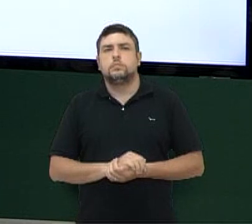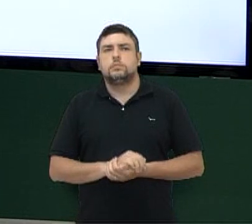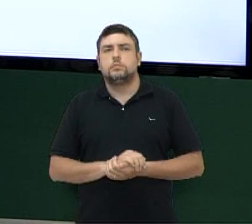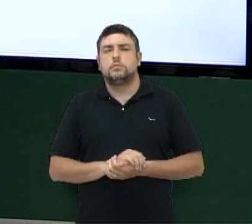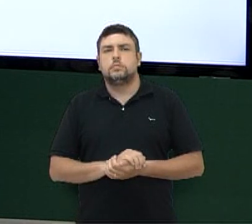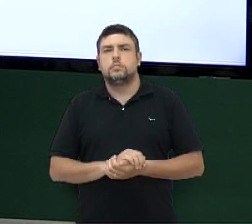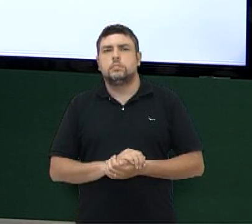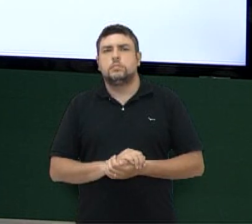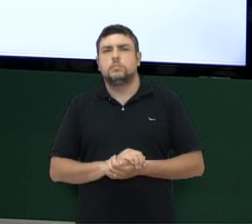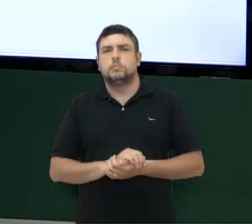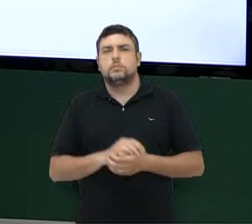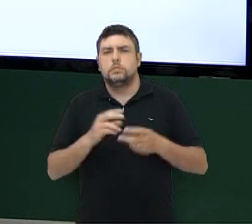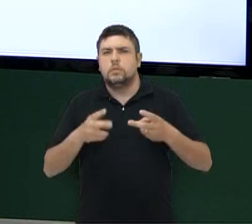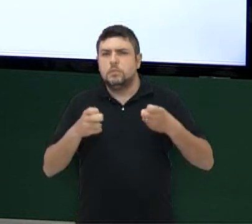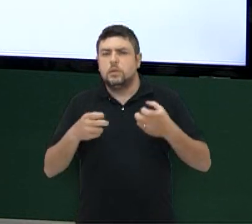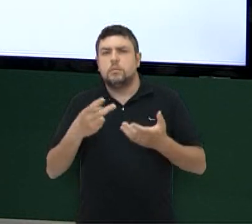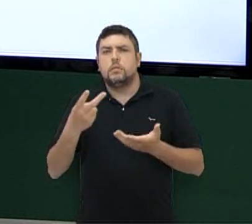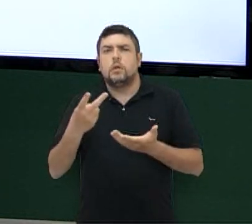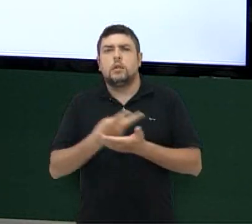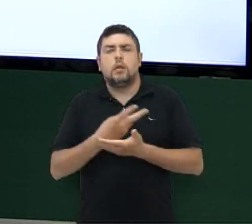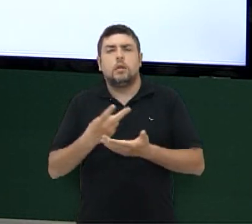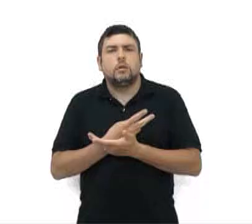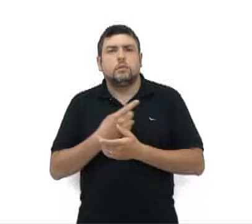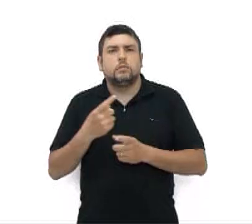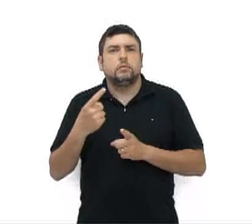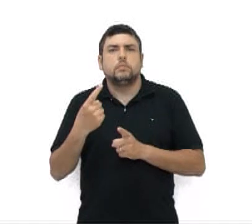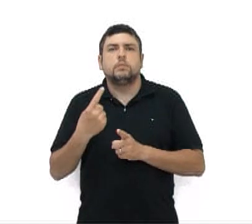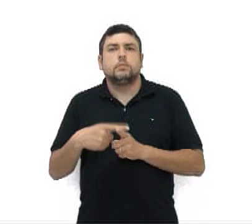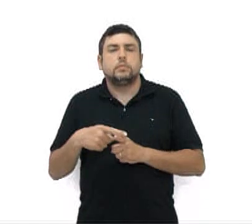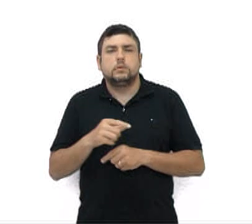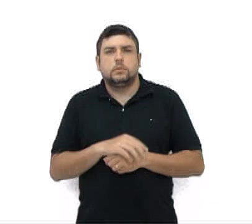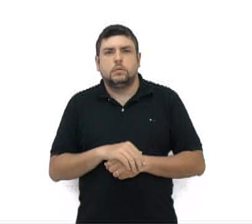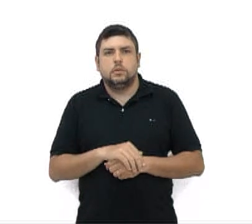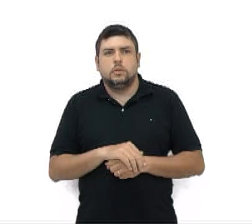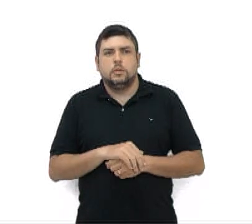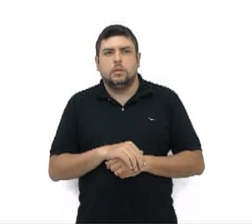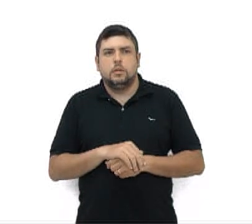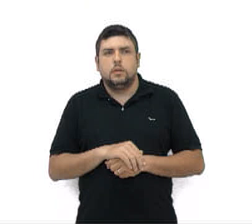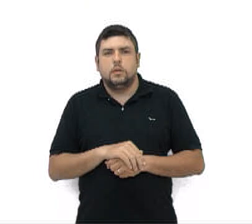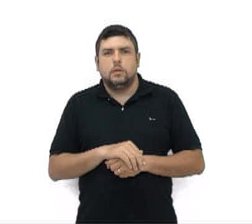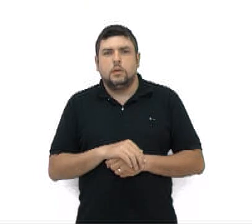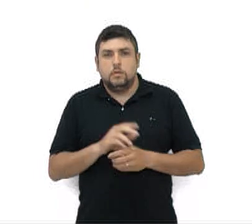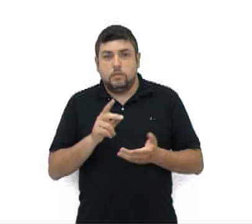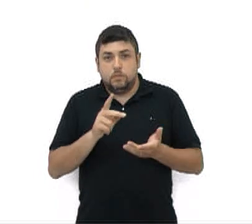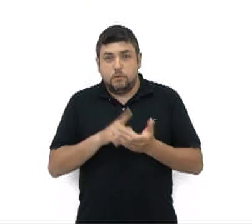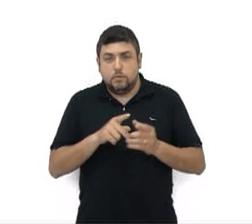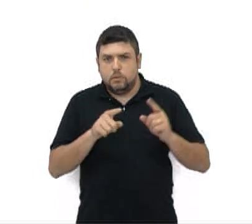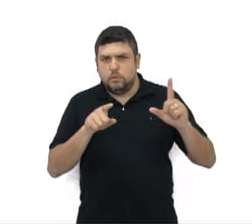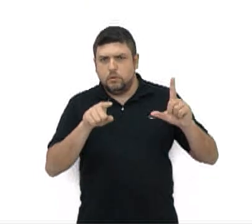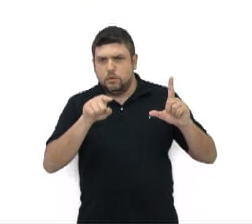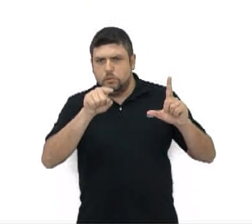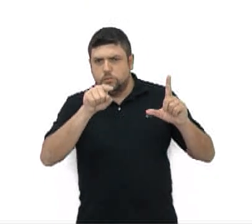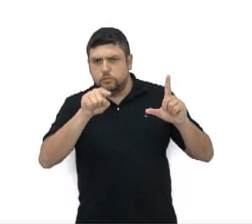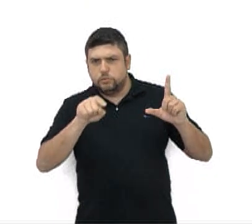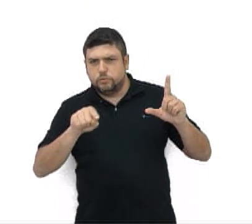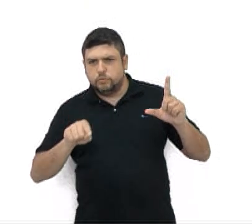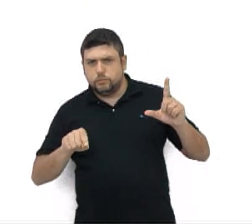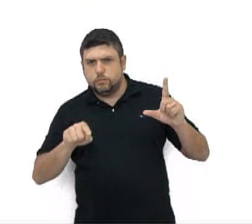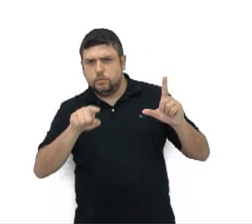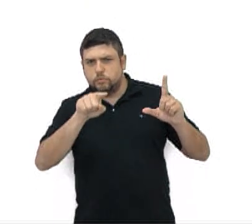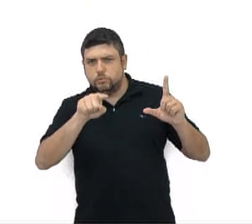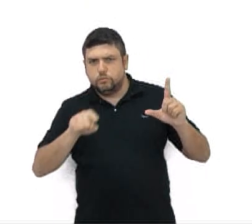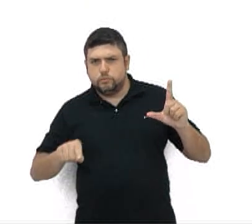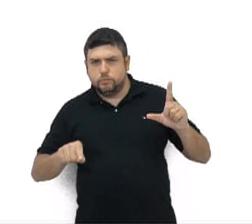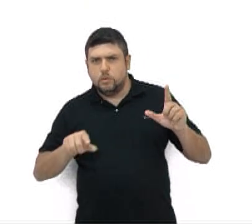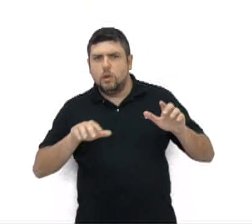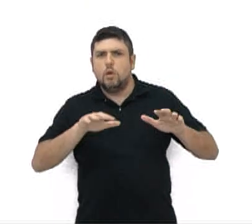Essa questão ela é incorreta. Por quê, né? Primeiro, o movimento, ele realmente ele